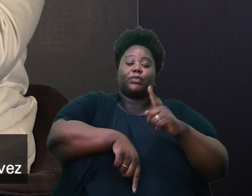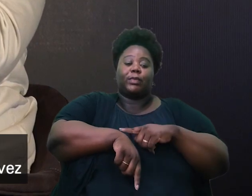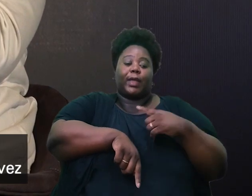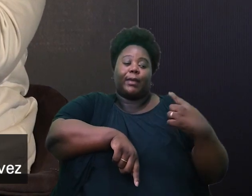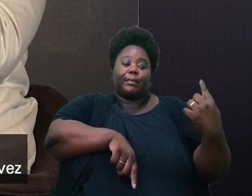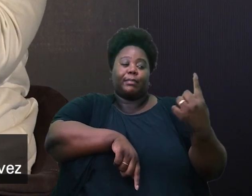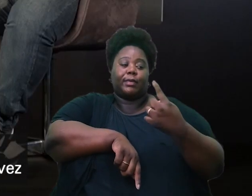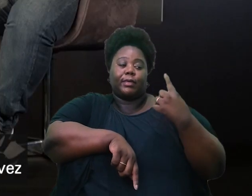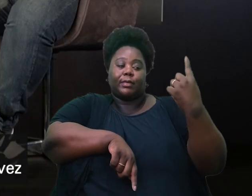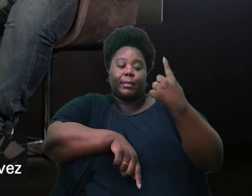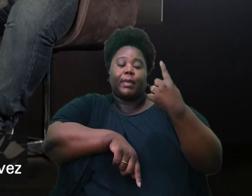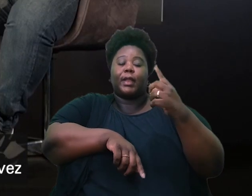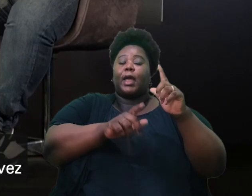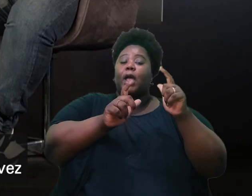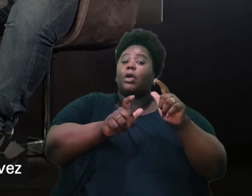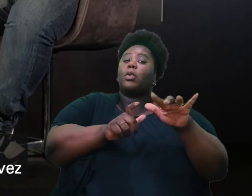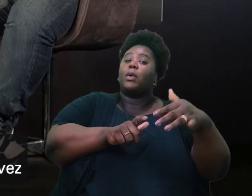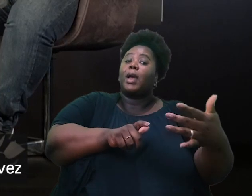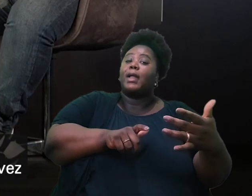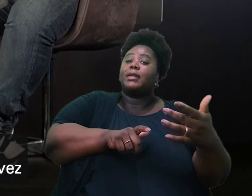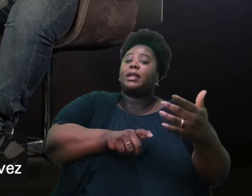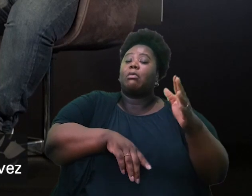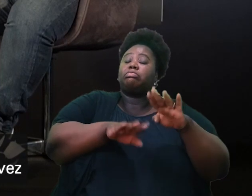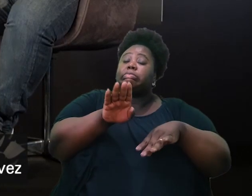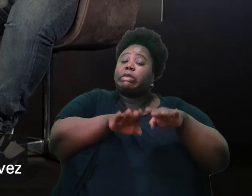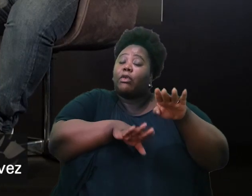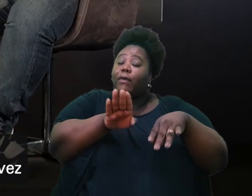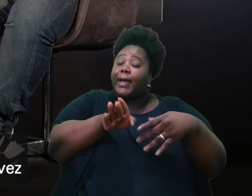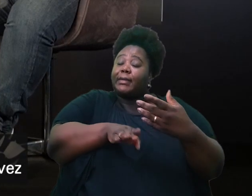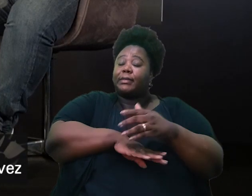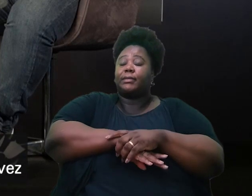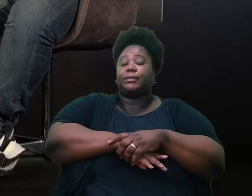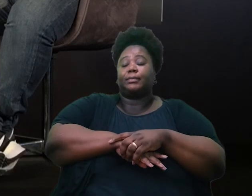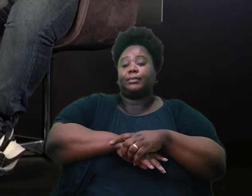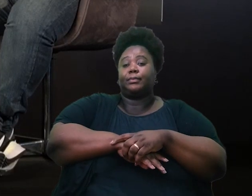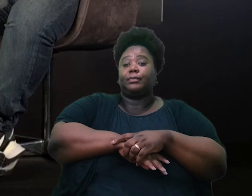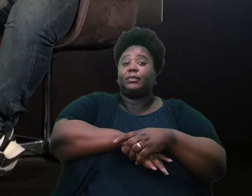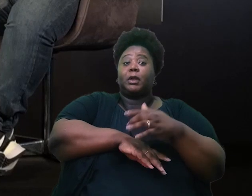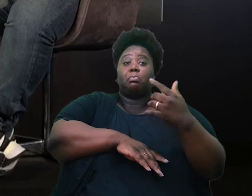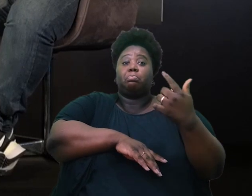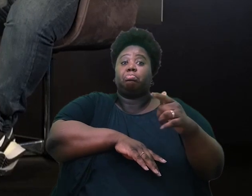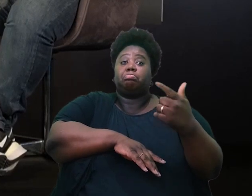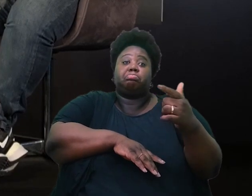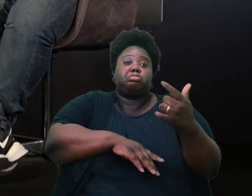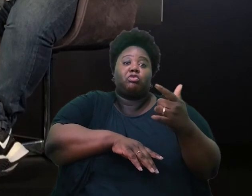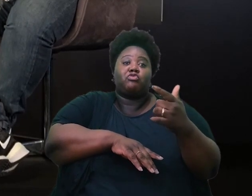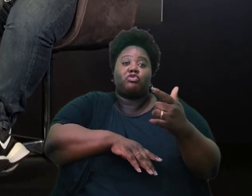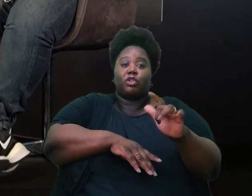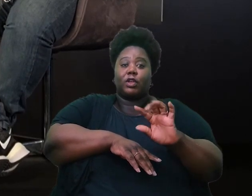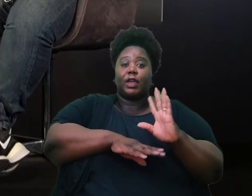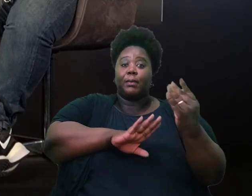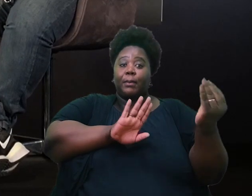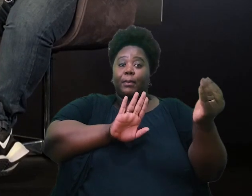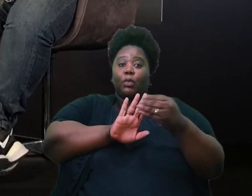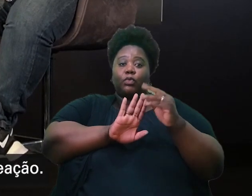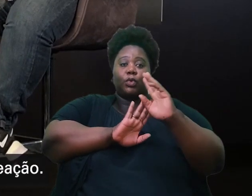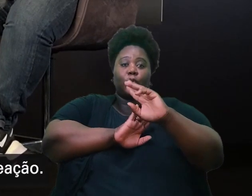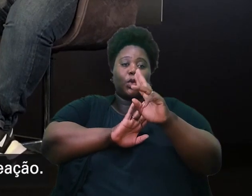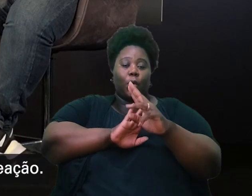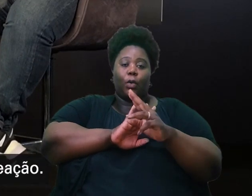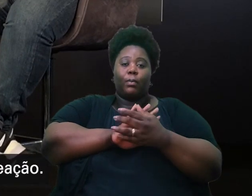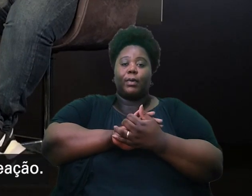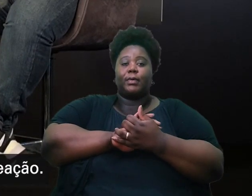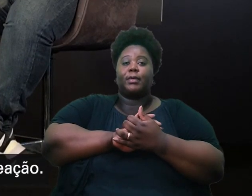espiralar, lugares que até então talvez não tinham sido nomeados. E